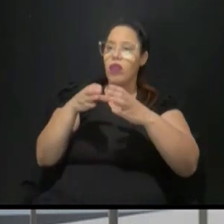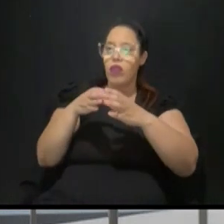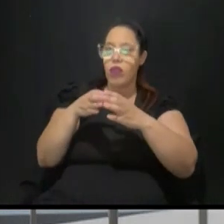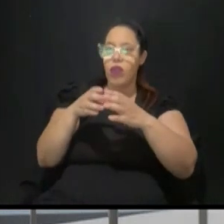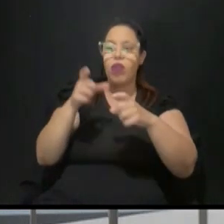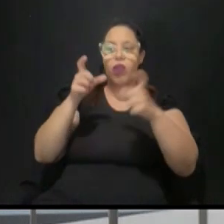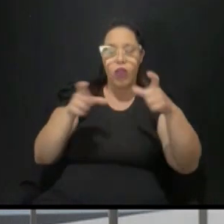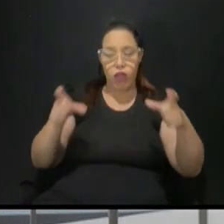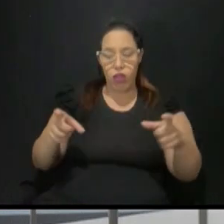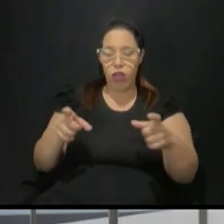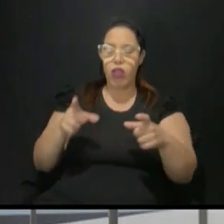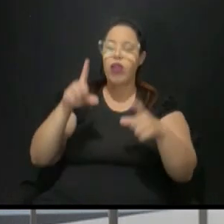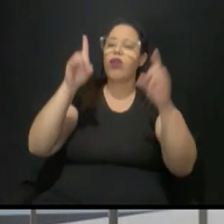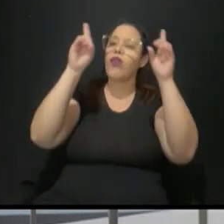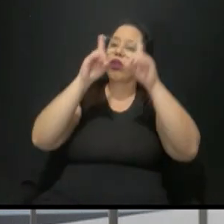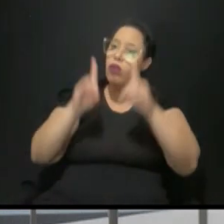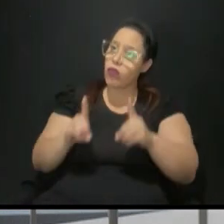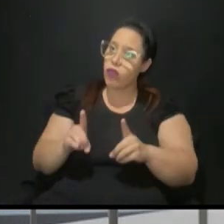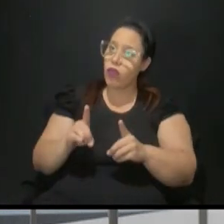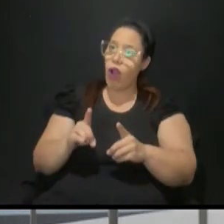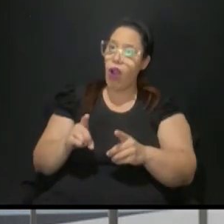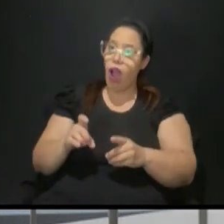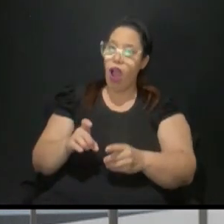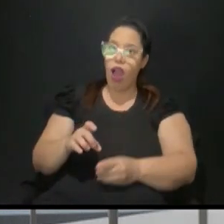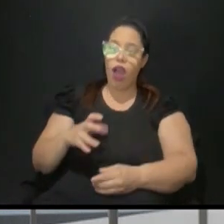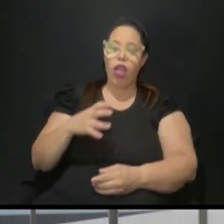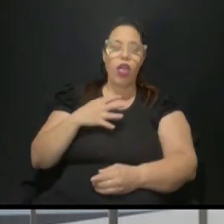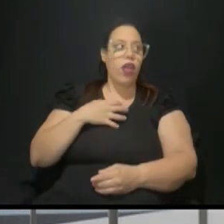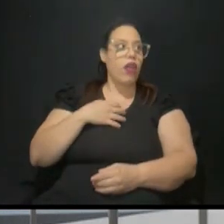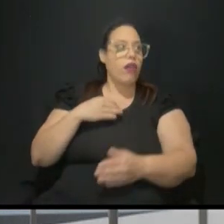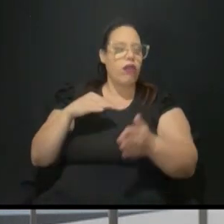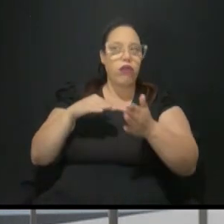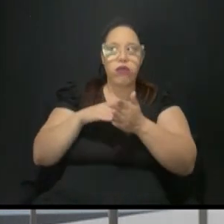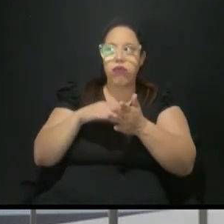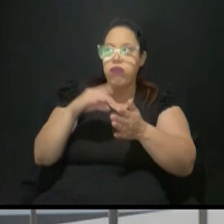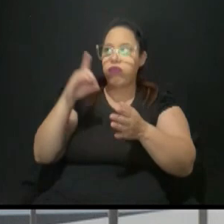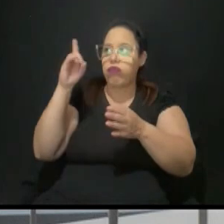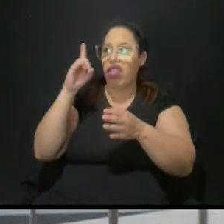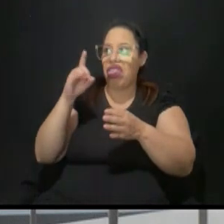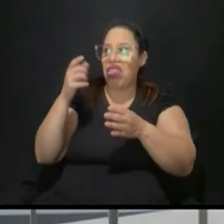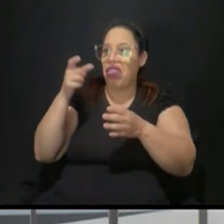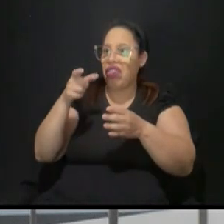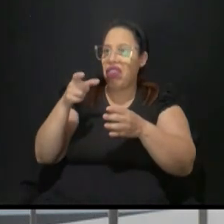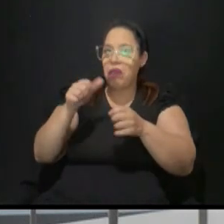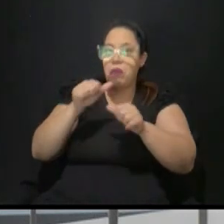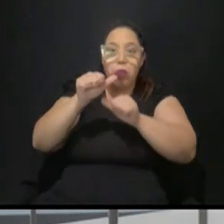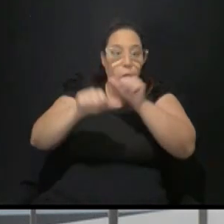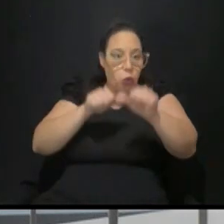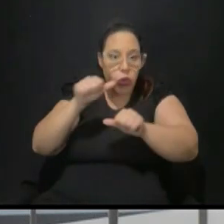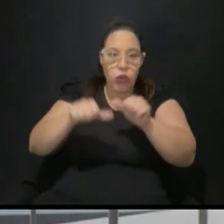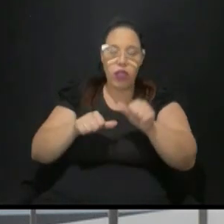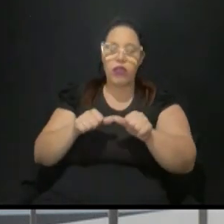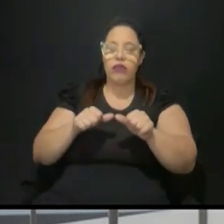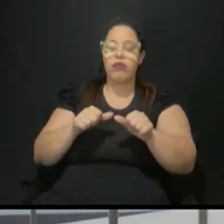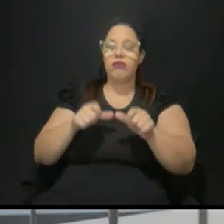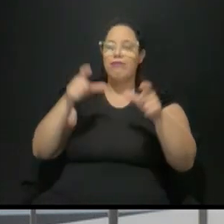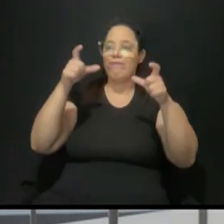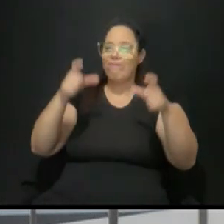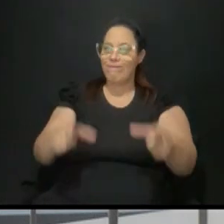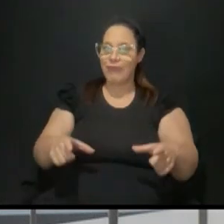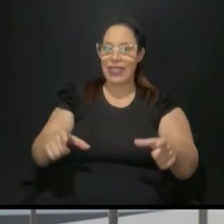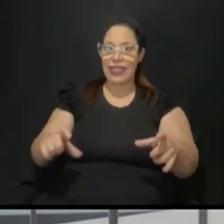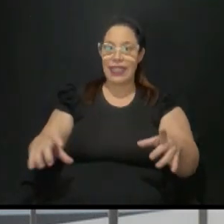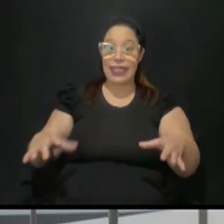deficiência, e de repente aquilo que ele entrou na faculdade pensando em ser, ele vira outra pessoa, ele começa a trabalhar com a